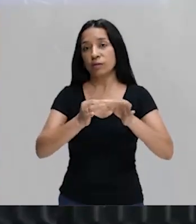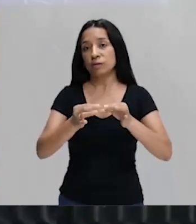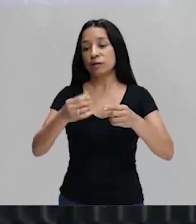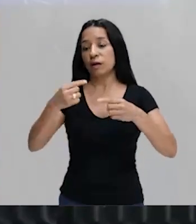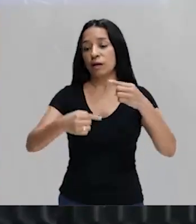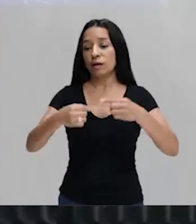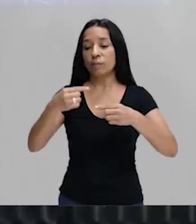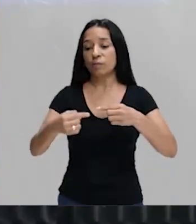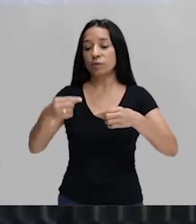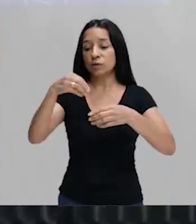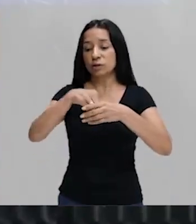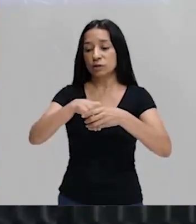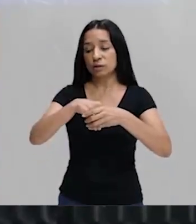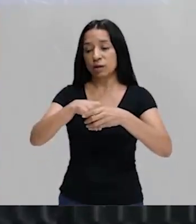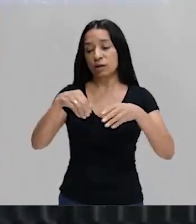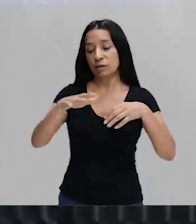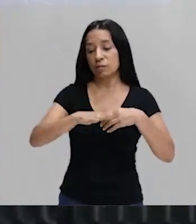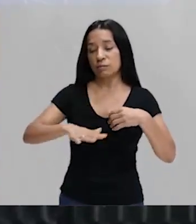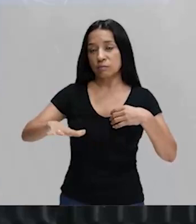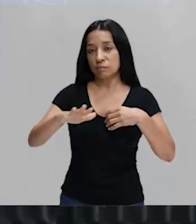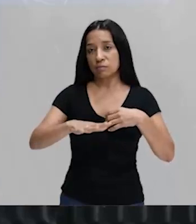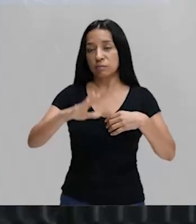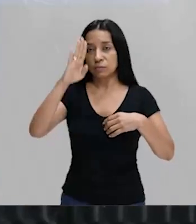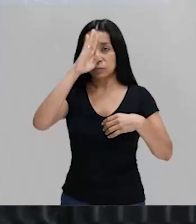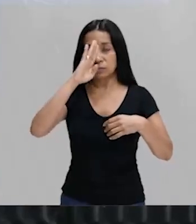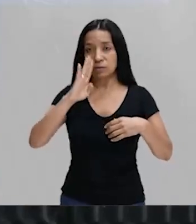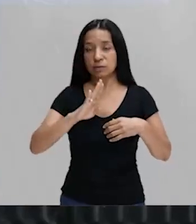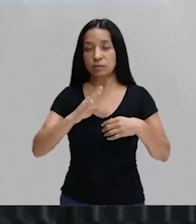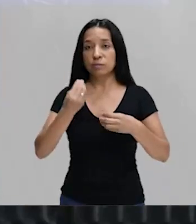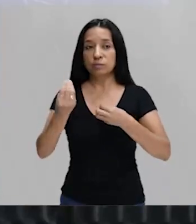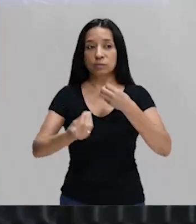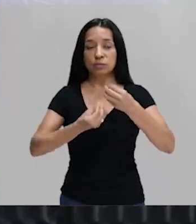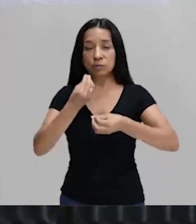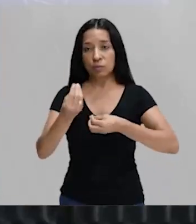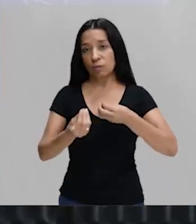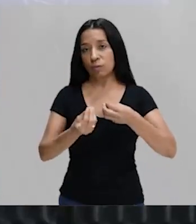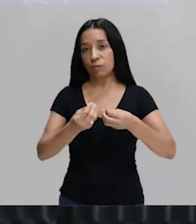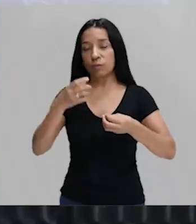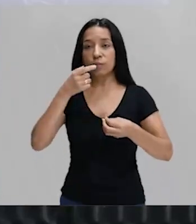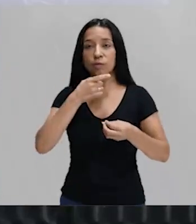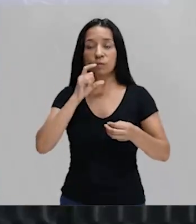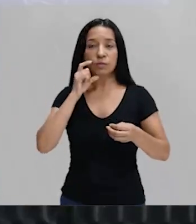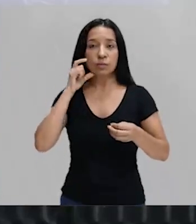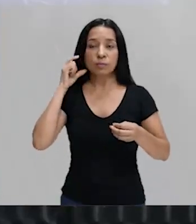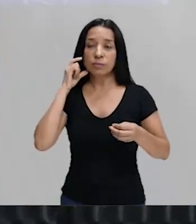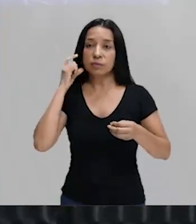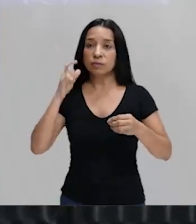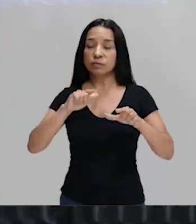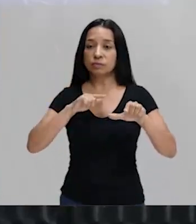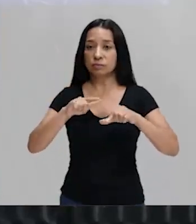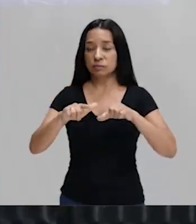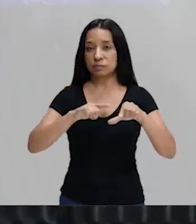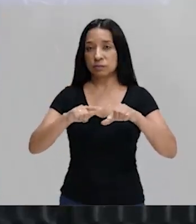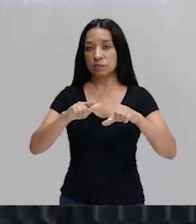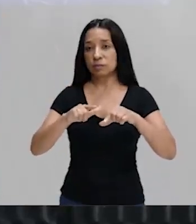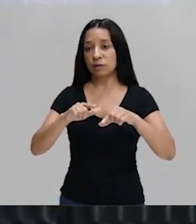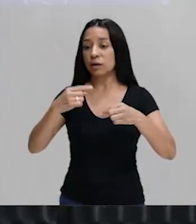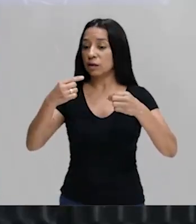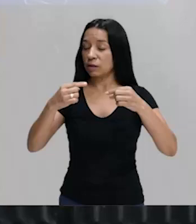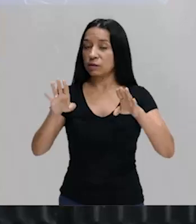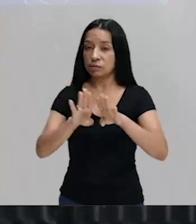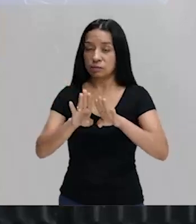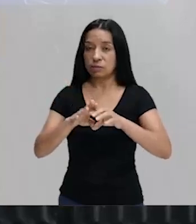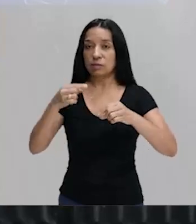brasileira? E até mesmo como é que D. Pedro ele vai trabalhar a política externa